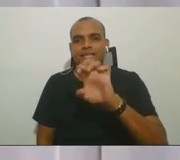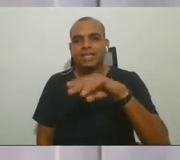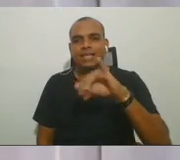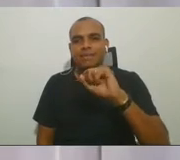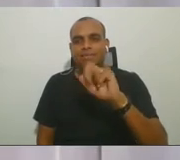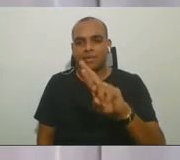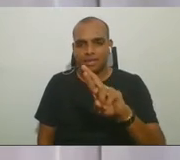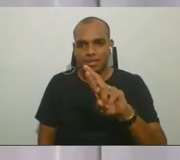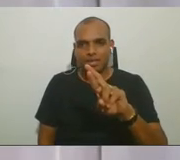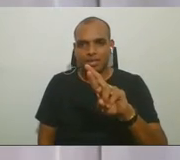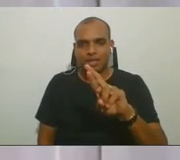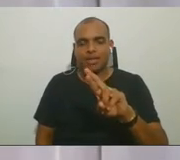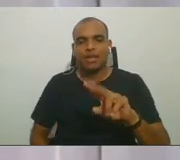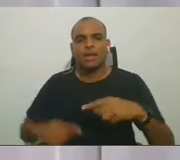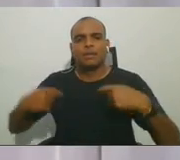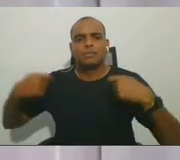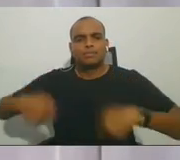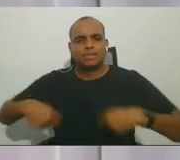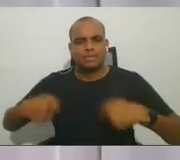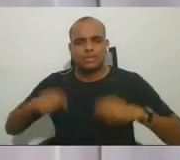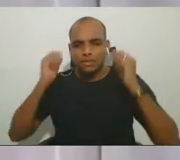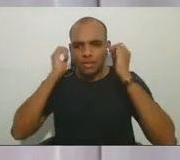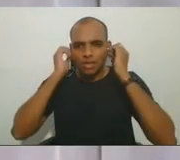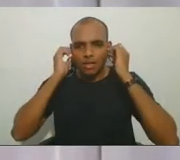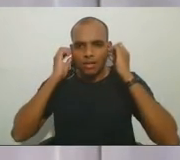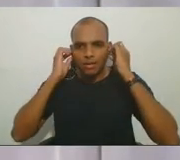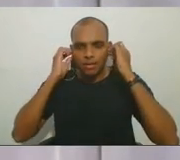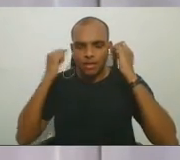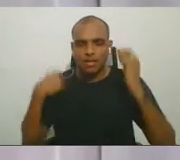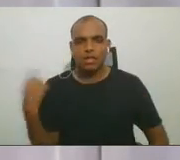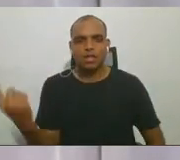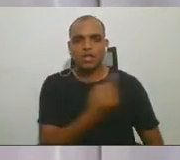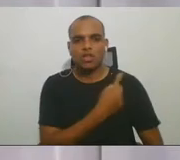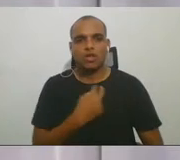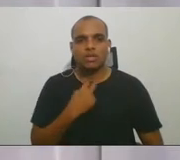não será necessário nossa voz